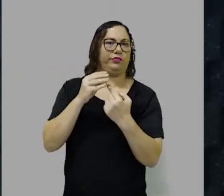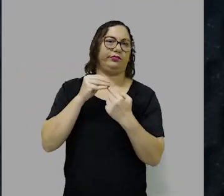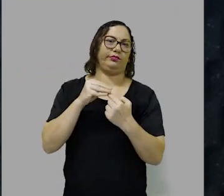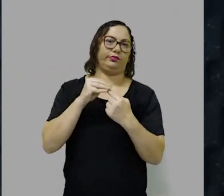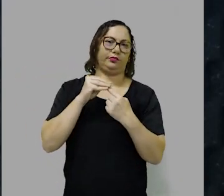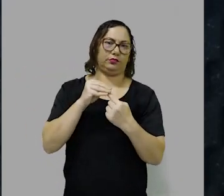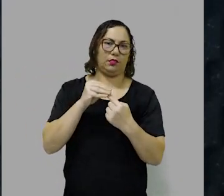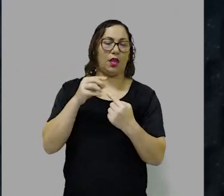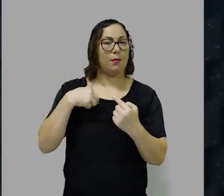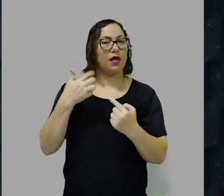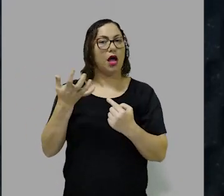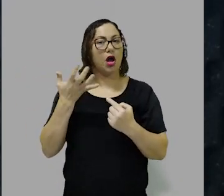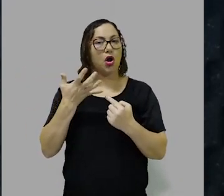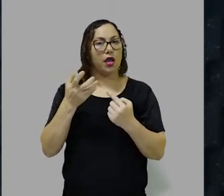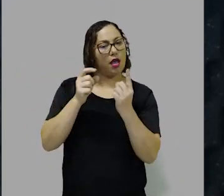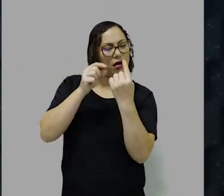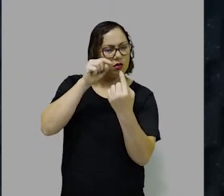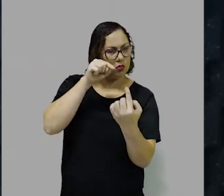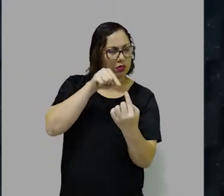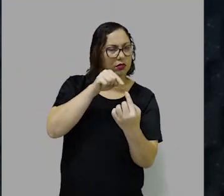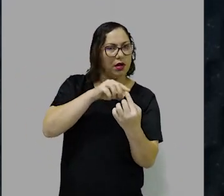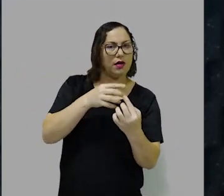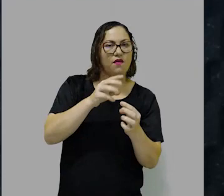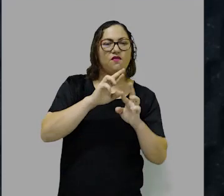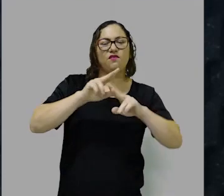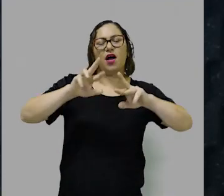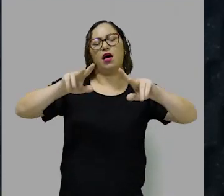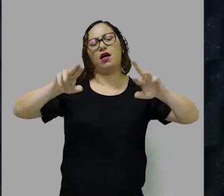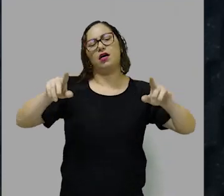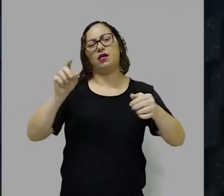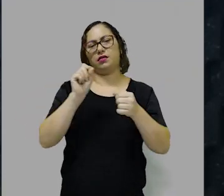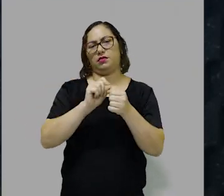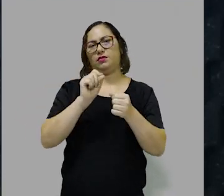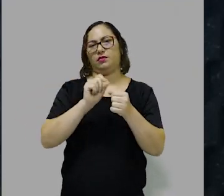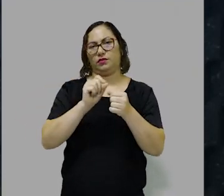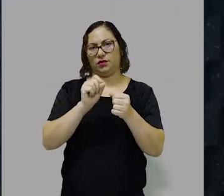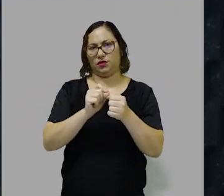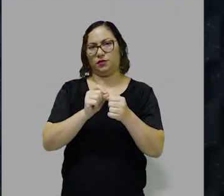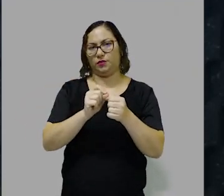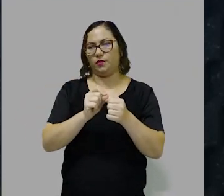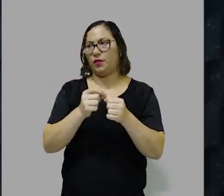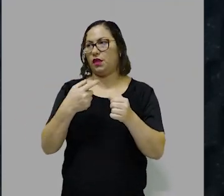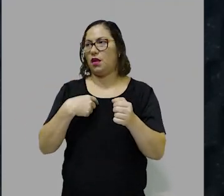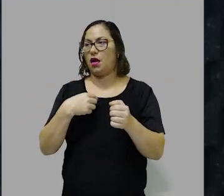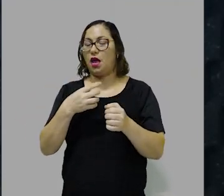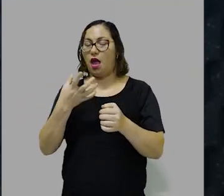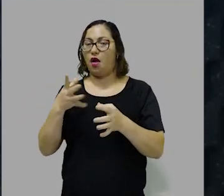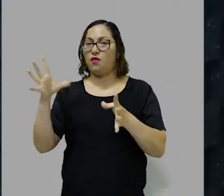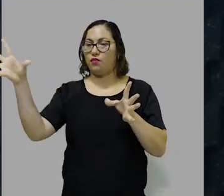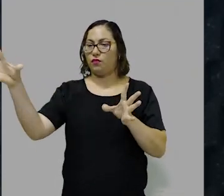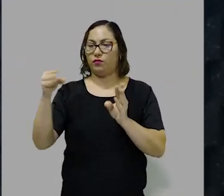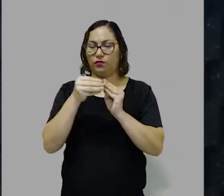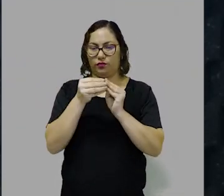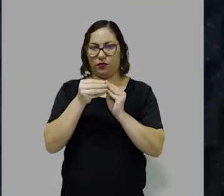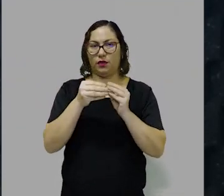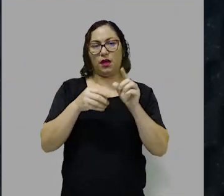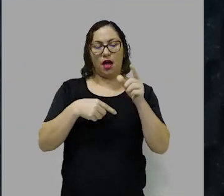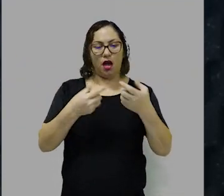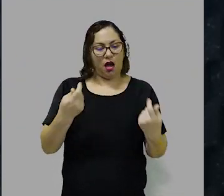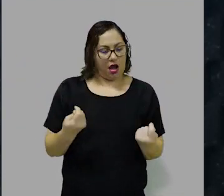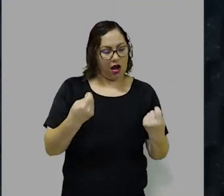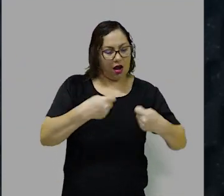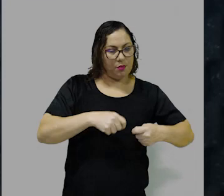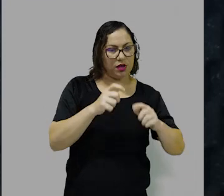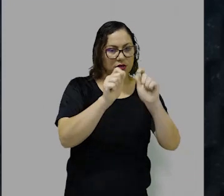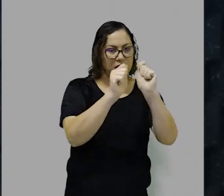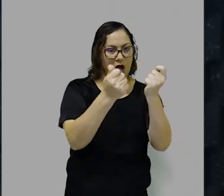que esse objeto ele seja feito várias vezes em grande quantidade. Eu vou juntar a capacidade artesã, né, um objeto que